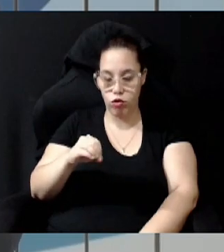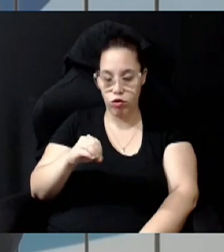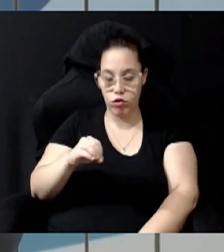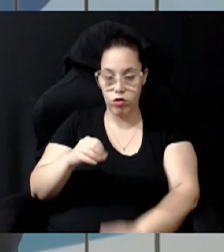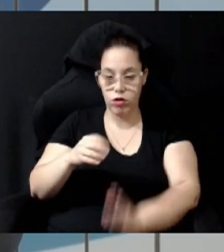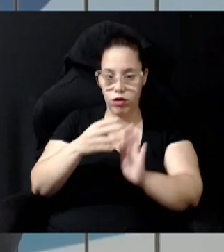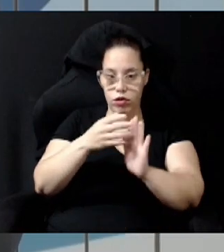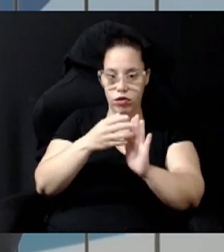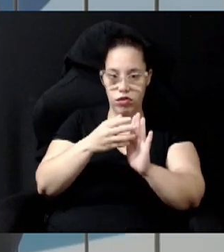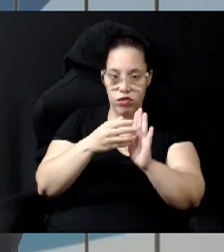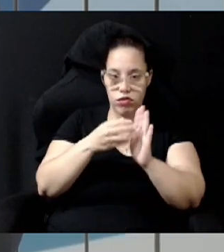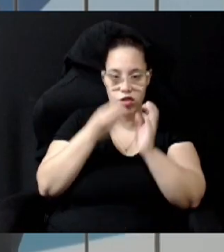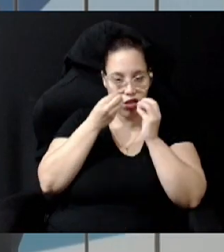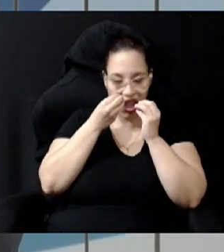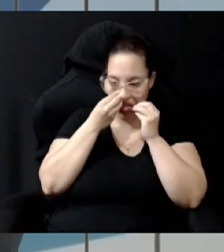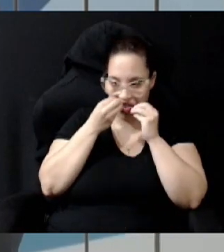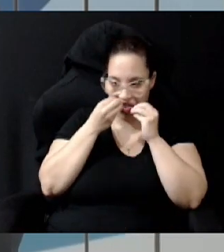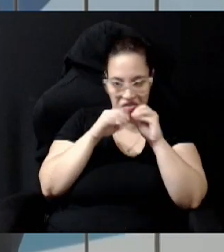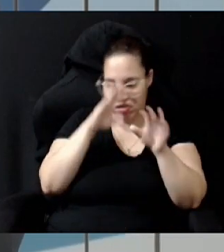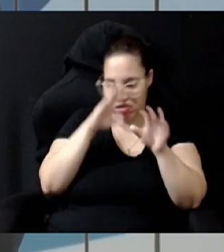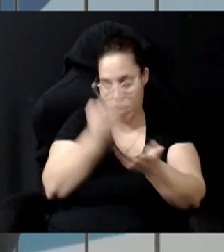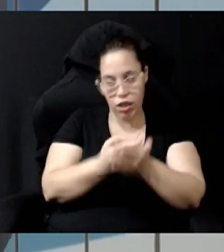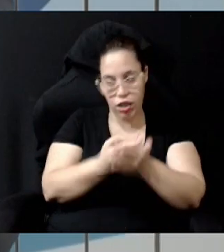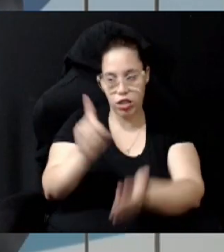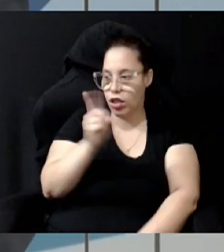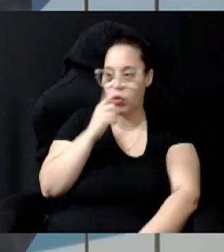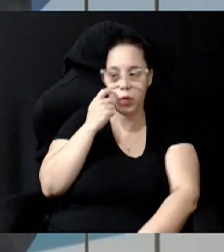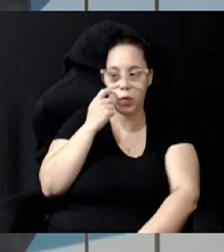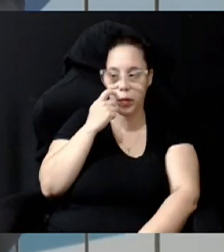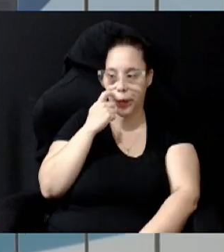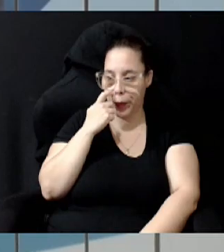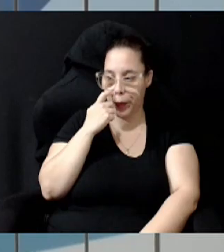descredibilização da